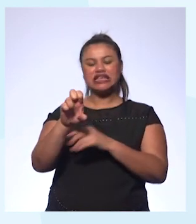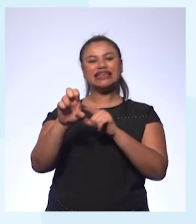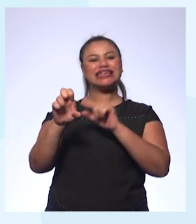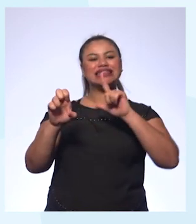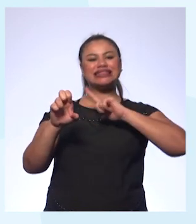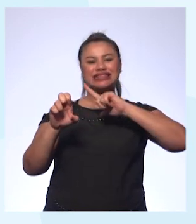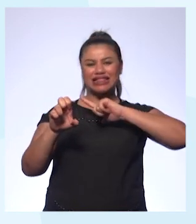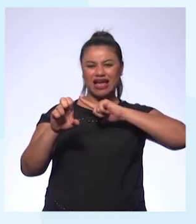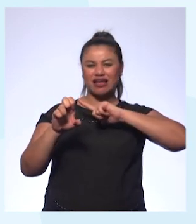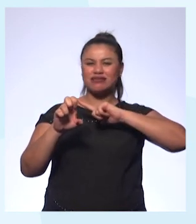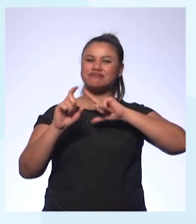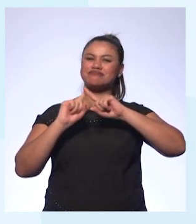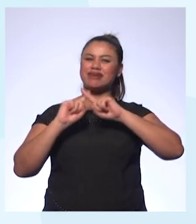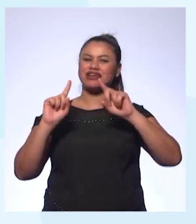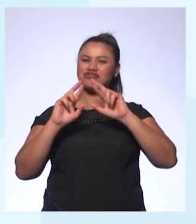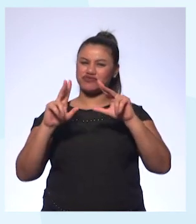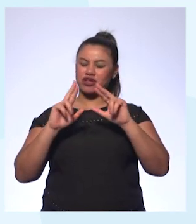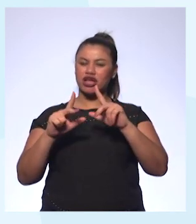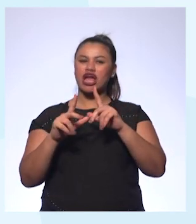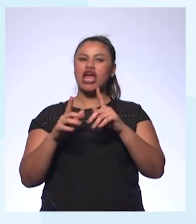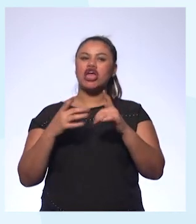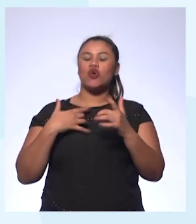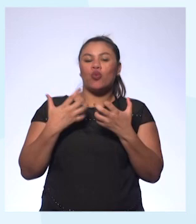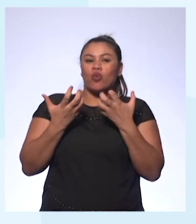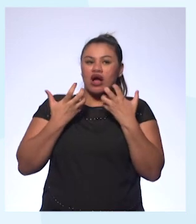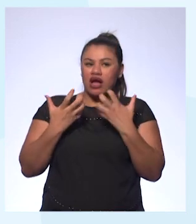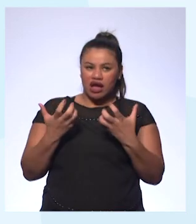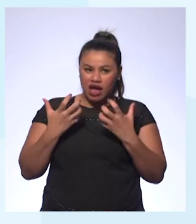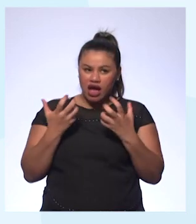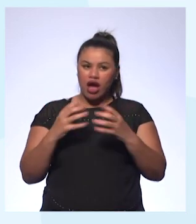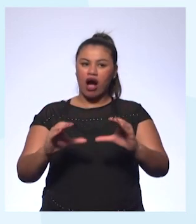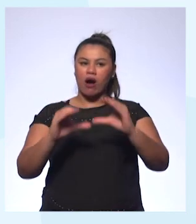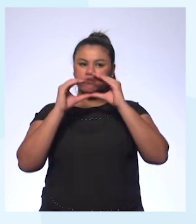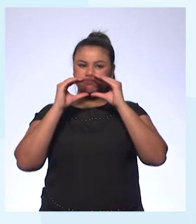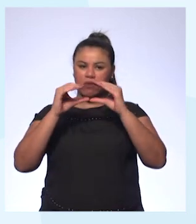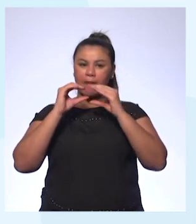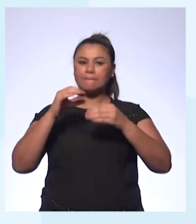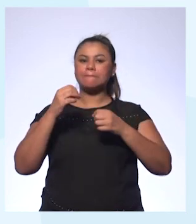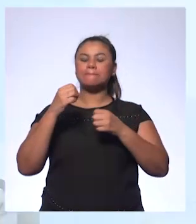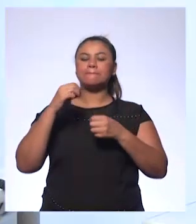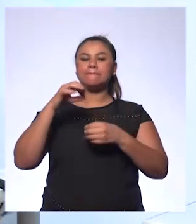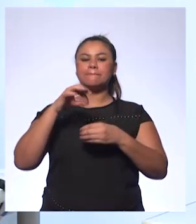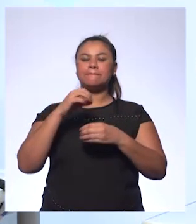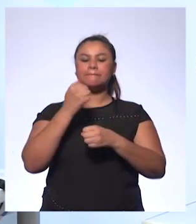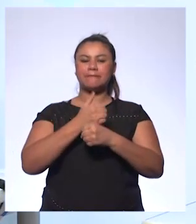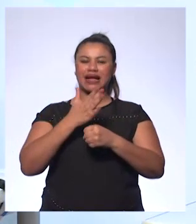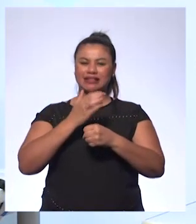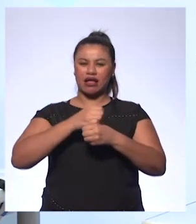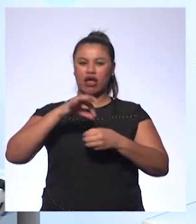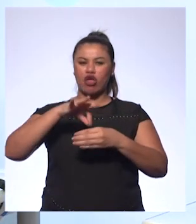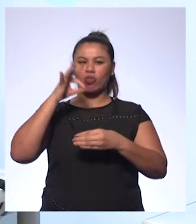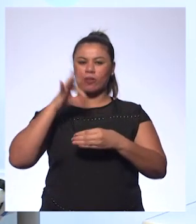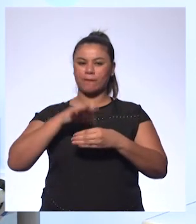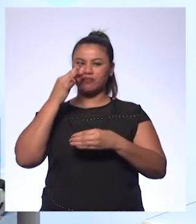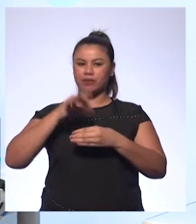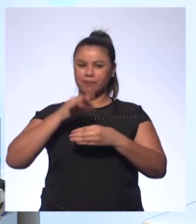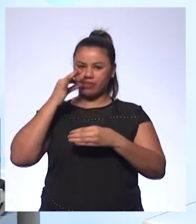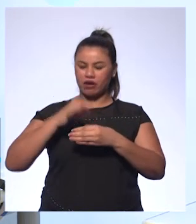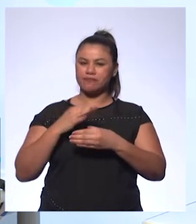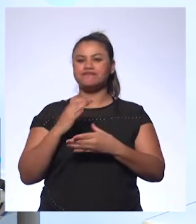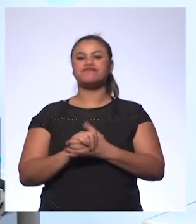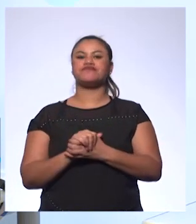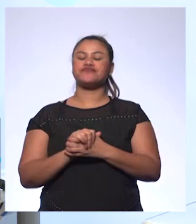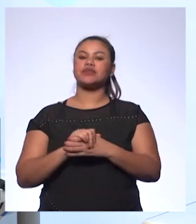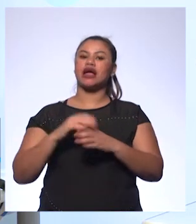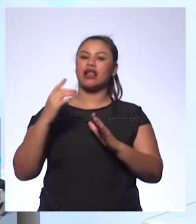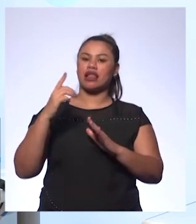e mordem grande de batatas e aí a gente viu também nas aulas anteriores a arrumar tem lá no no caderno do